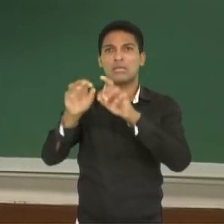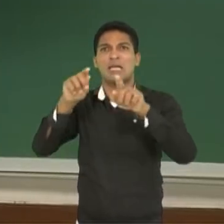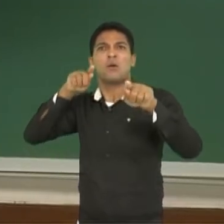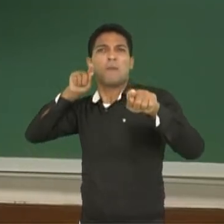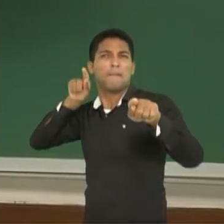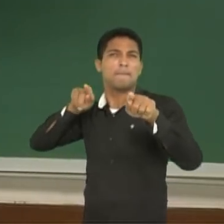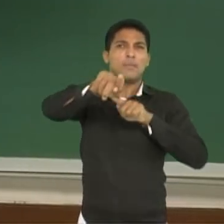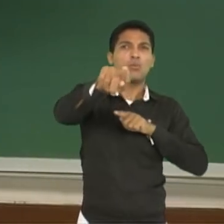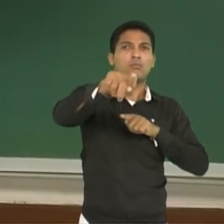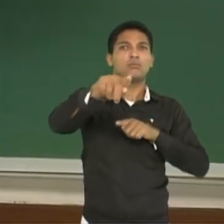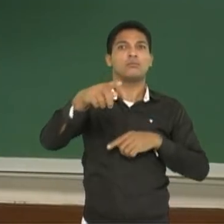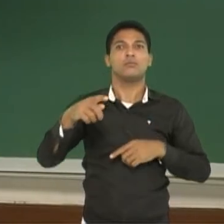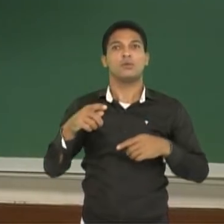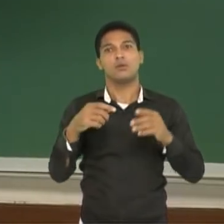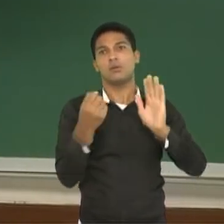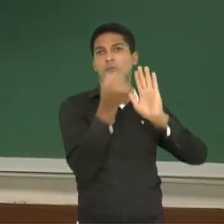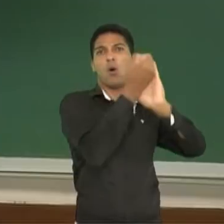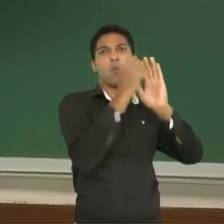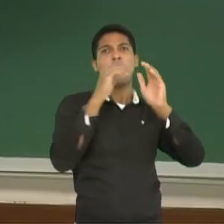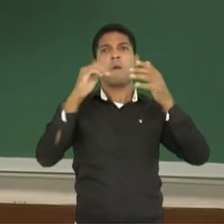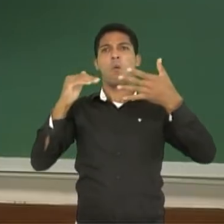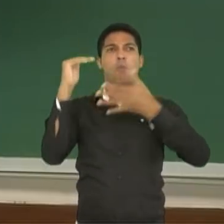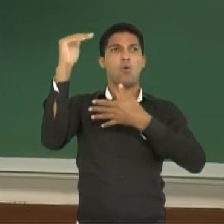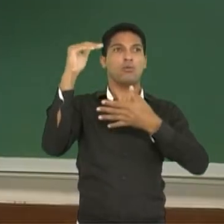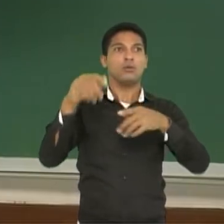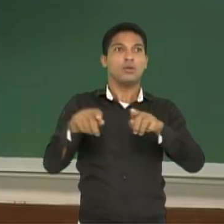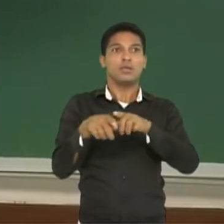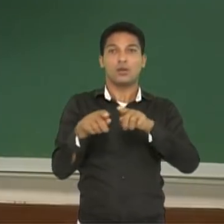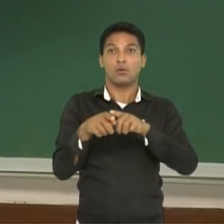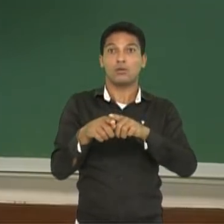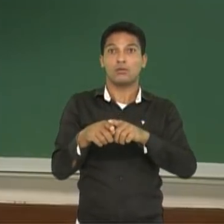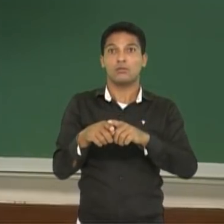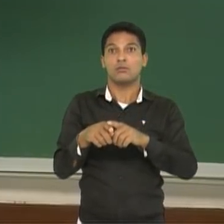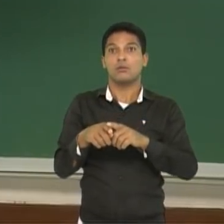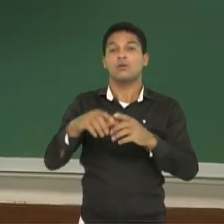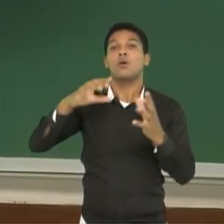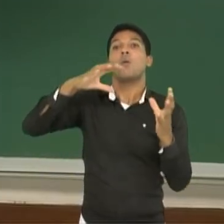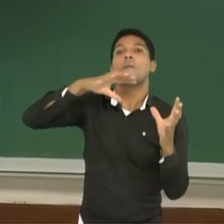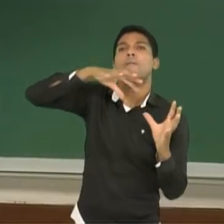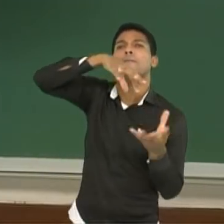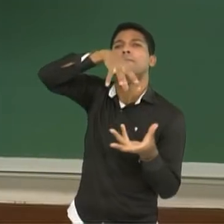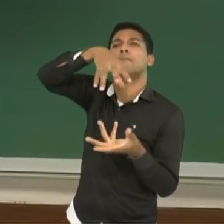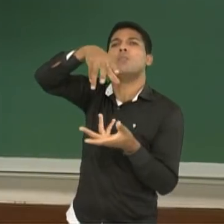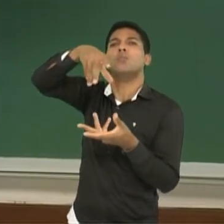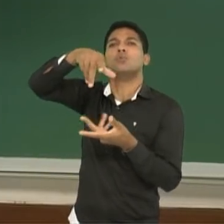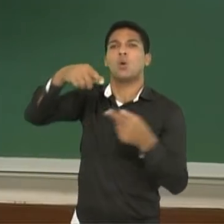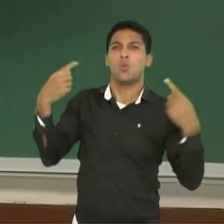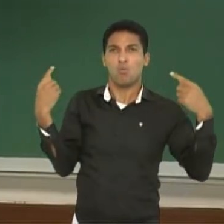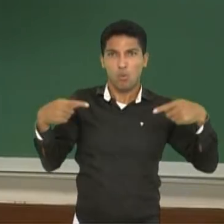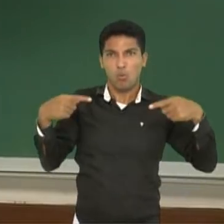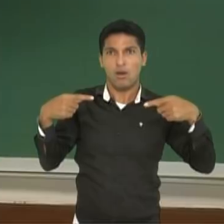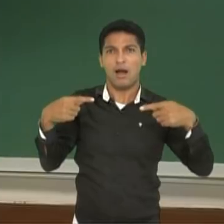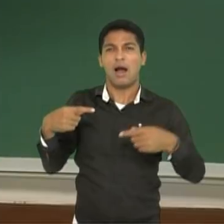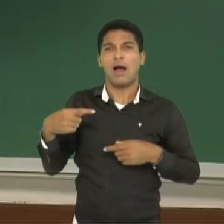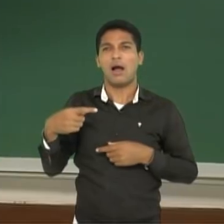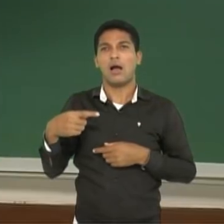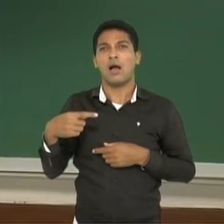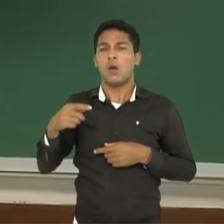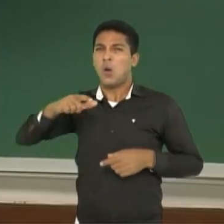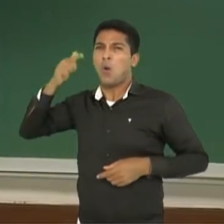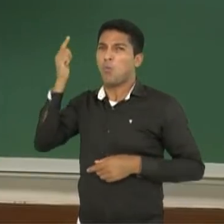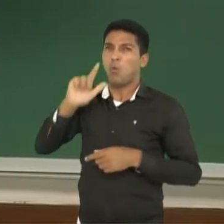numa competição mundial fora das Olimpíadas, ok? Então esses são os diversos tipos de recordes